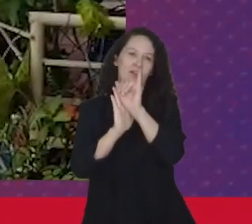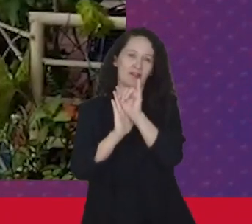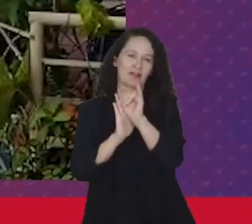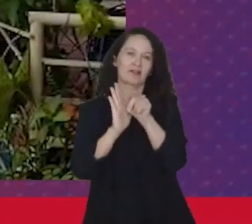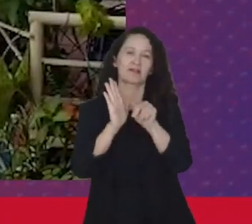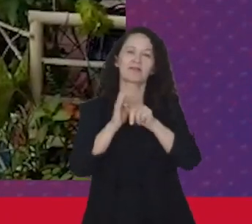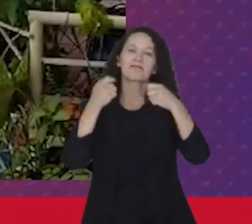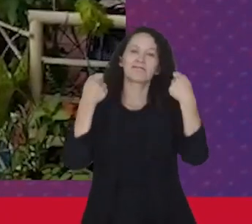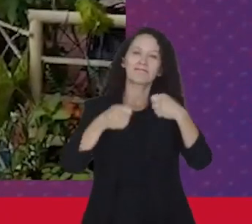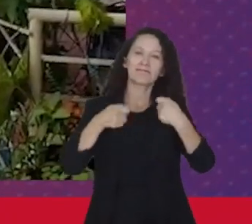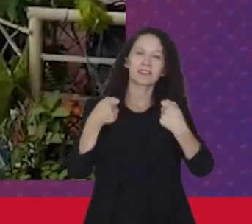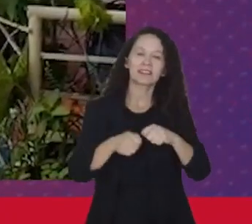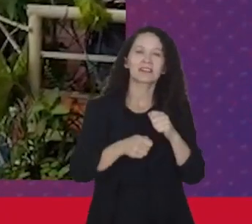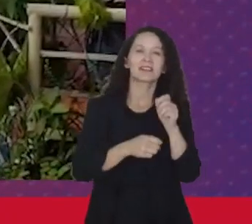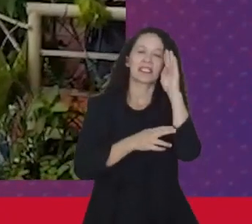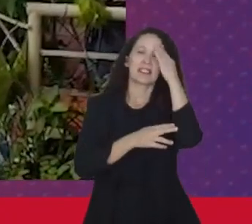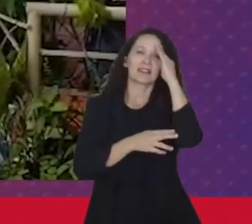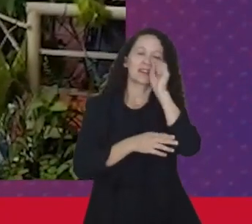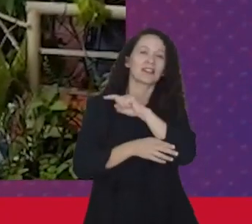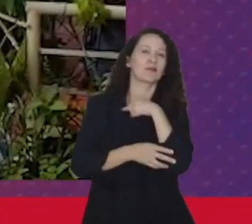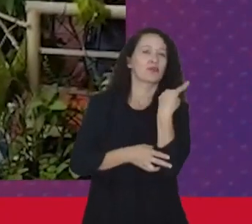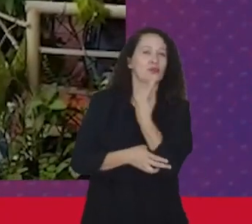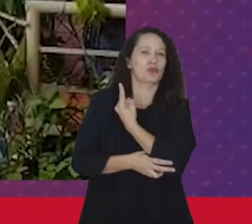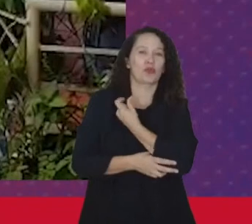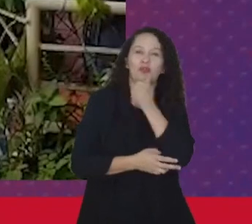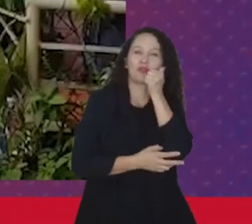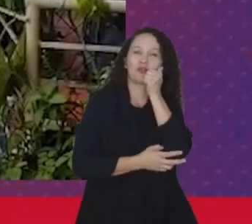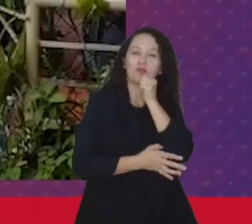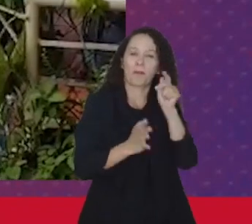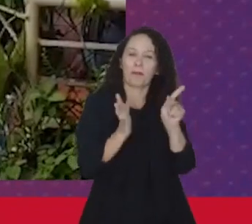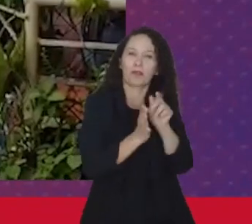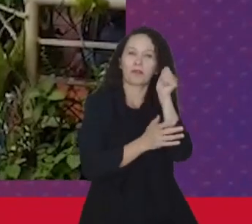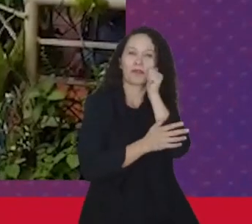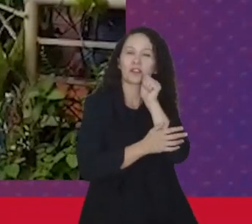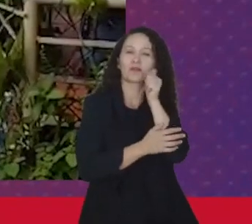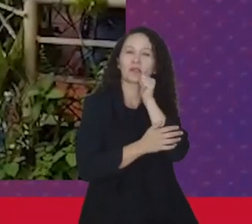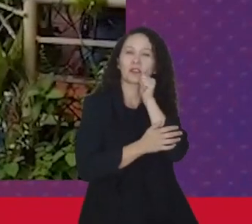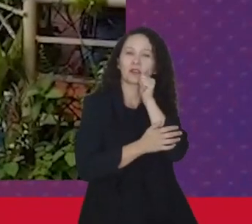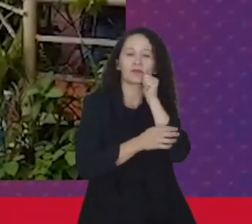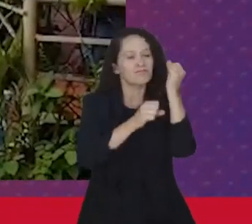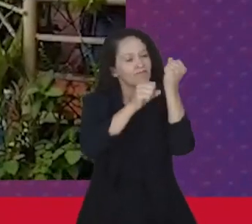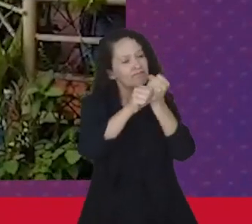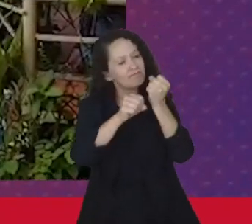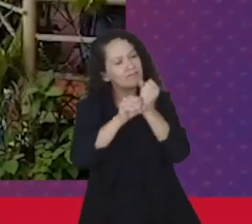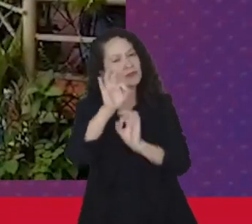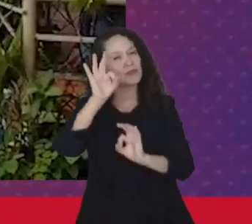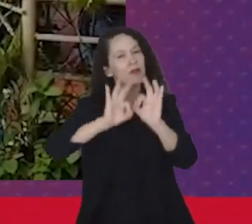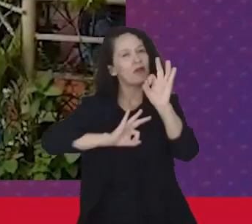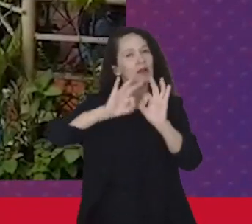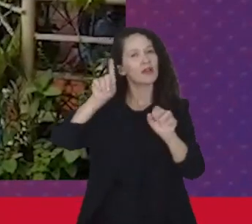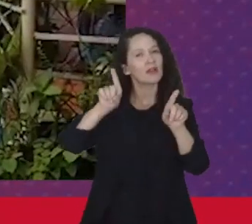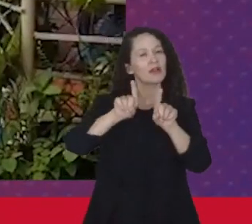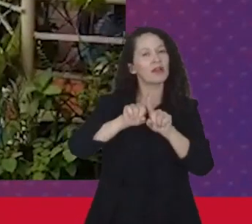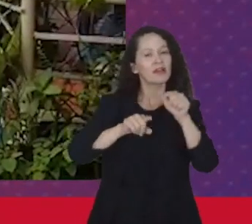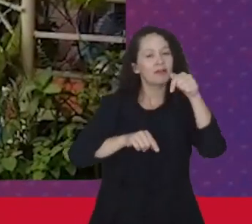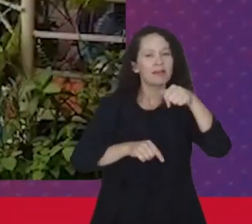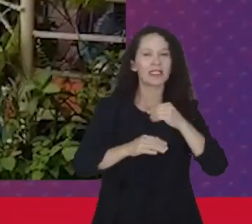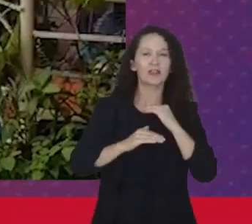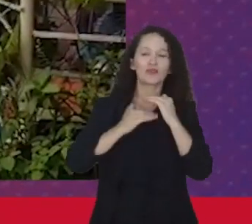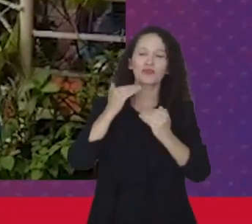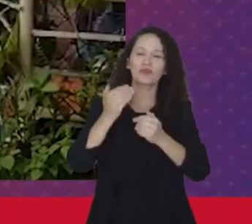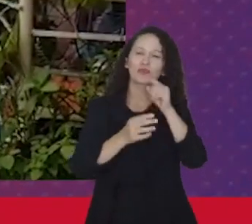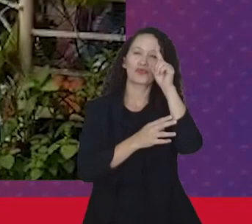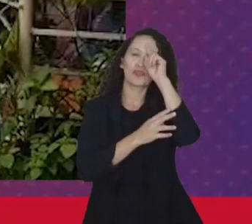da necessidade de entendermos que nós, mulheres, estamos para construir e estamos também, a cada